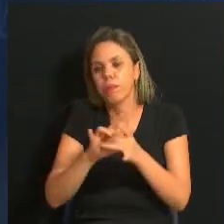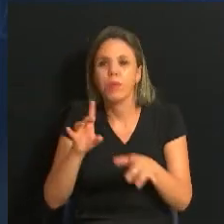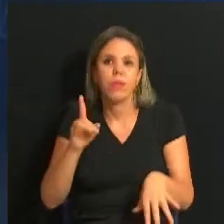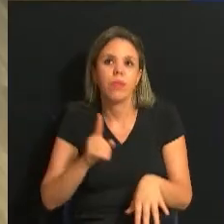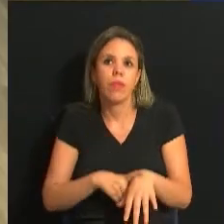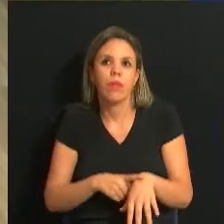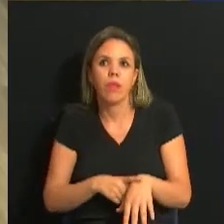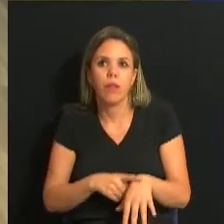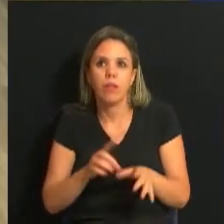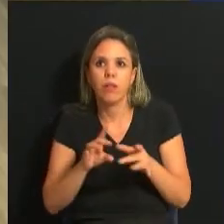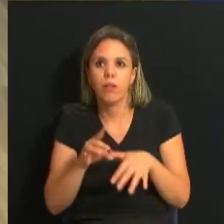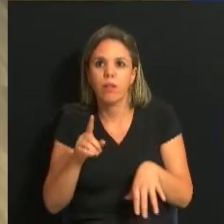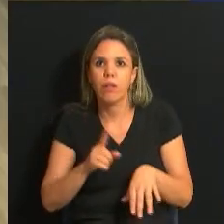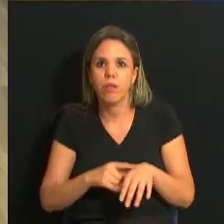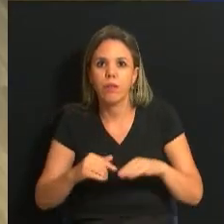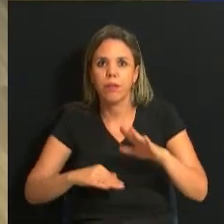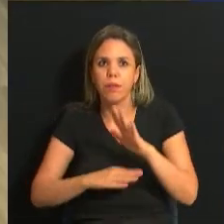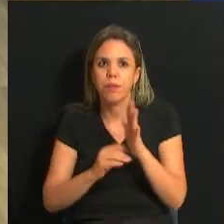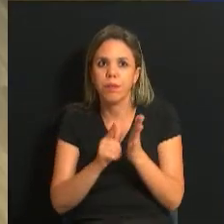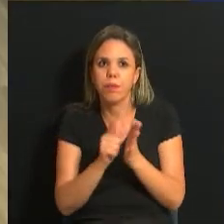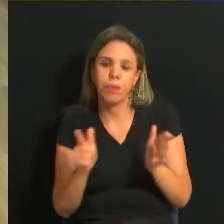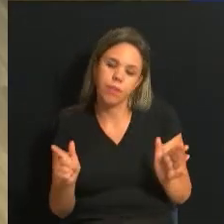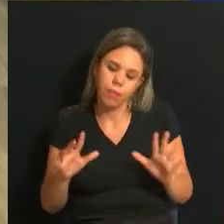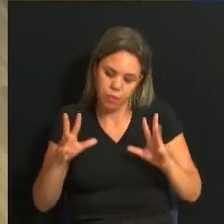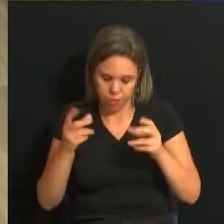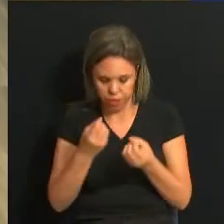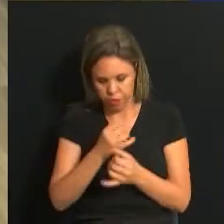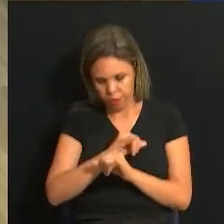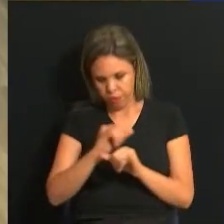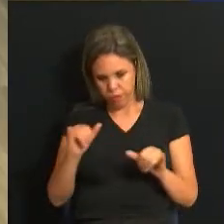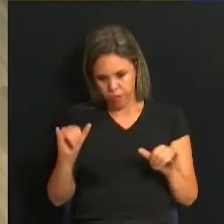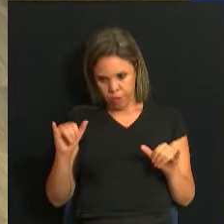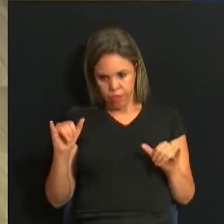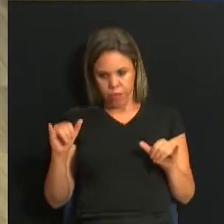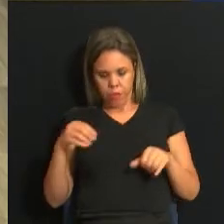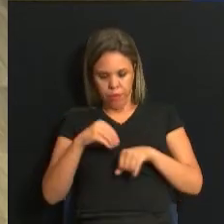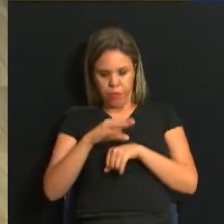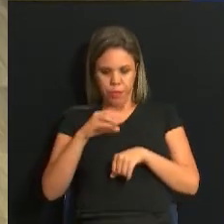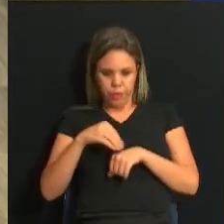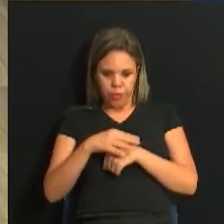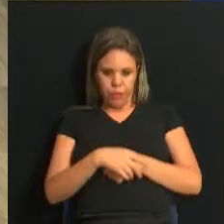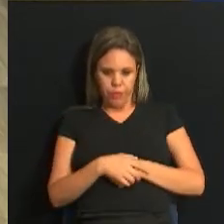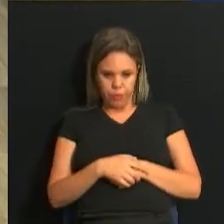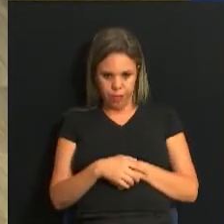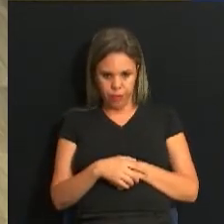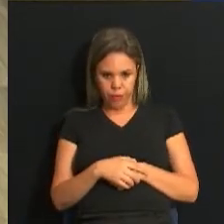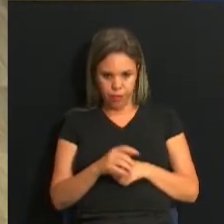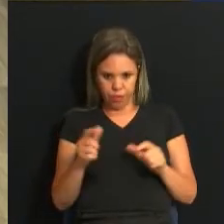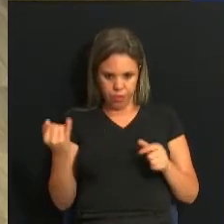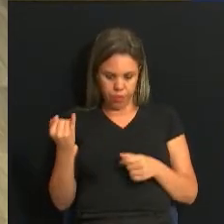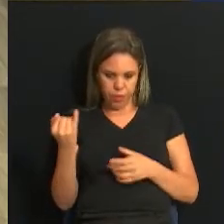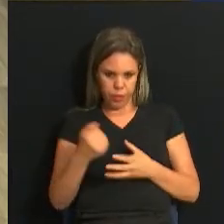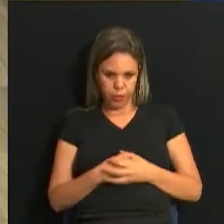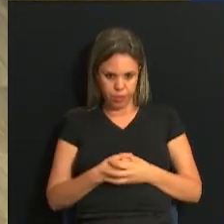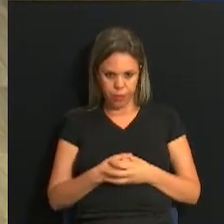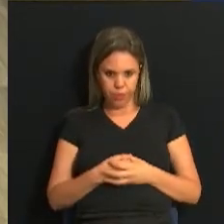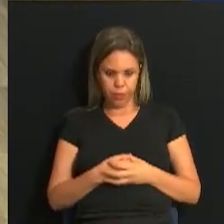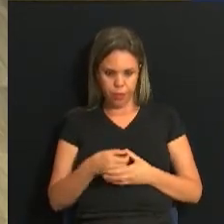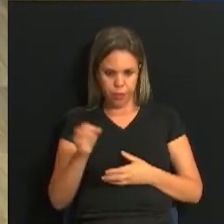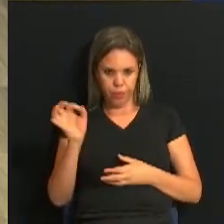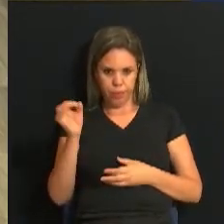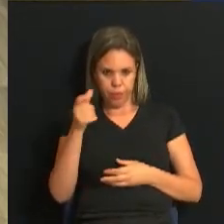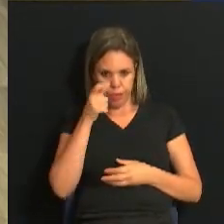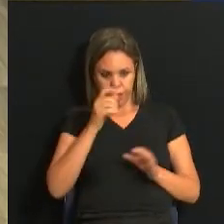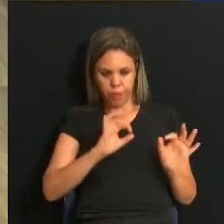seu tempo aqui com o Câmara Notícia, todas as informações que você passou aqui pra gente, de grande valia, tenho certeza que quem está